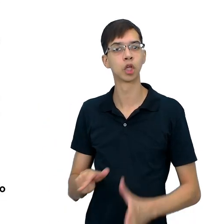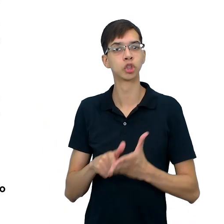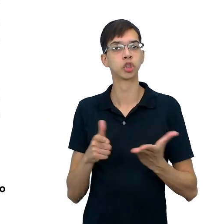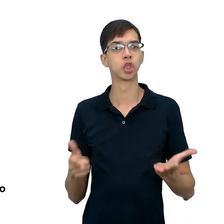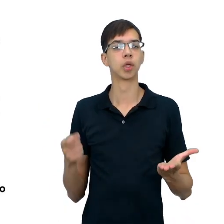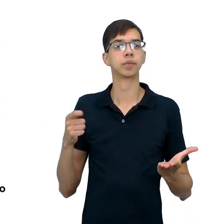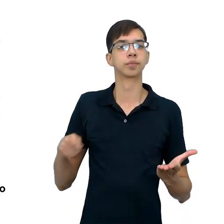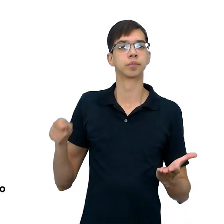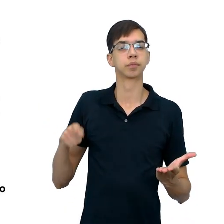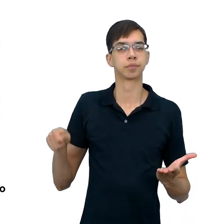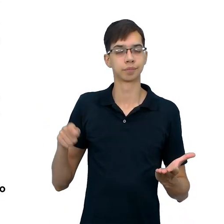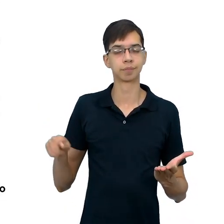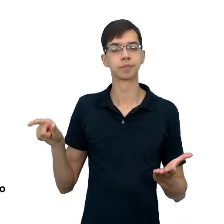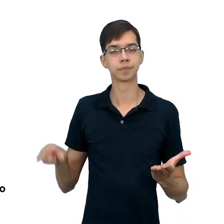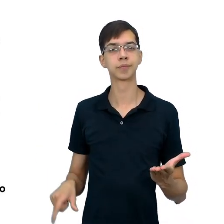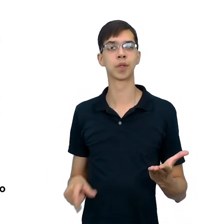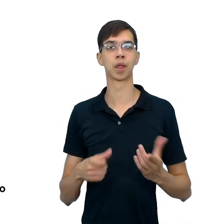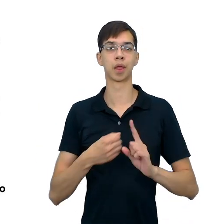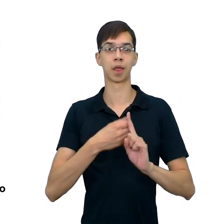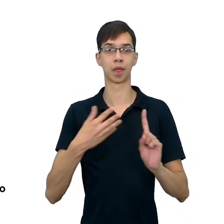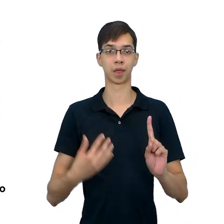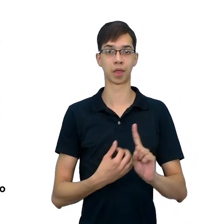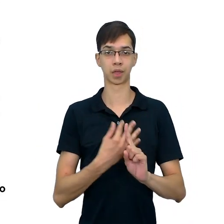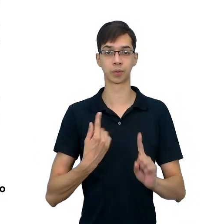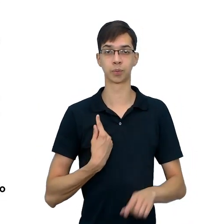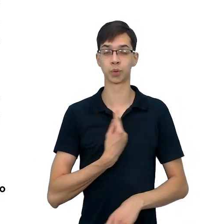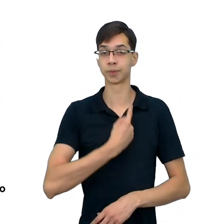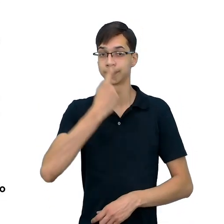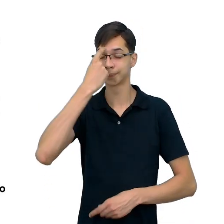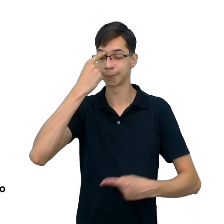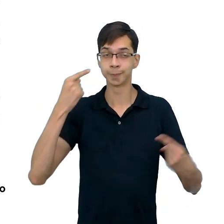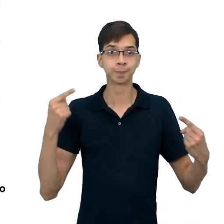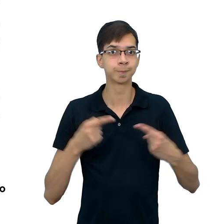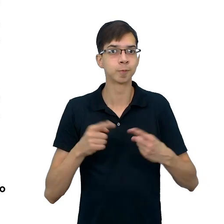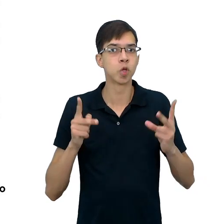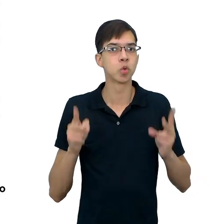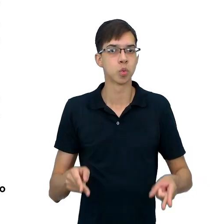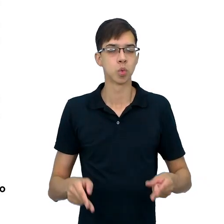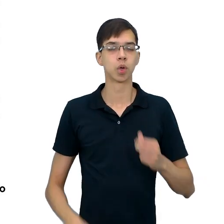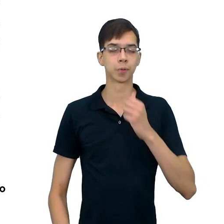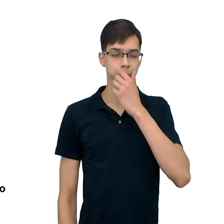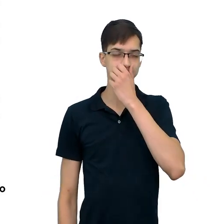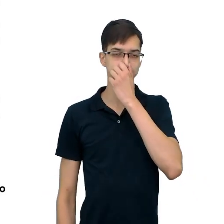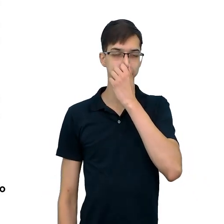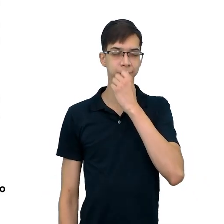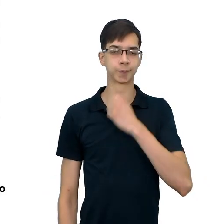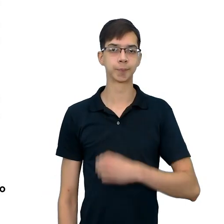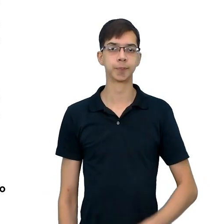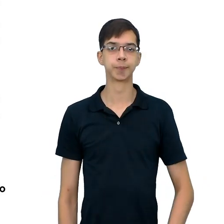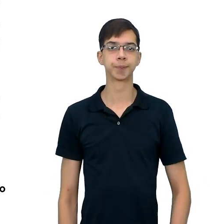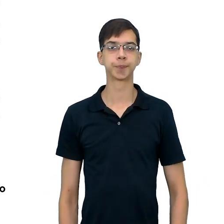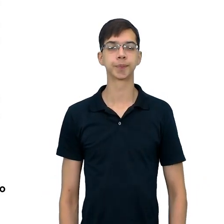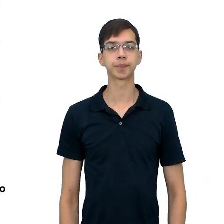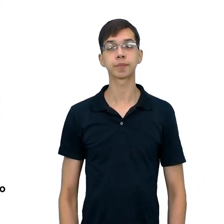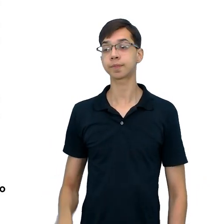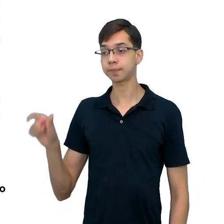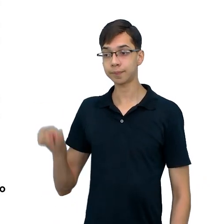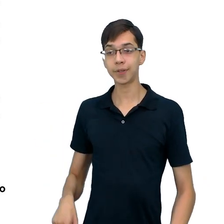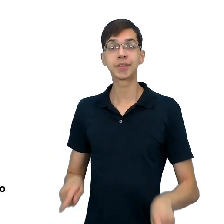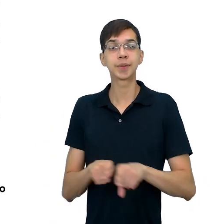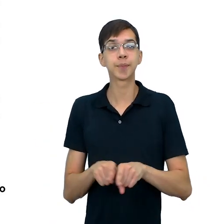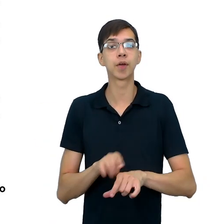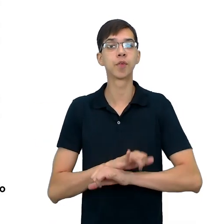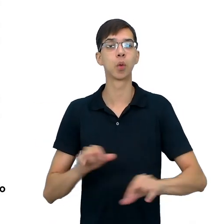né? Nós vamos pensar aqui de acordo com. E em seguida, ele apresenta um argumento de autoridade,